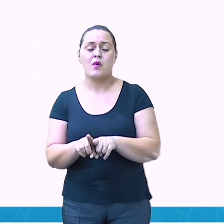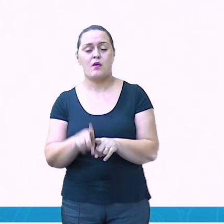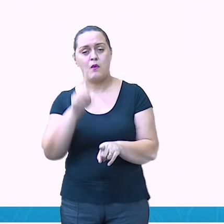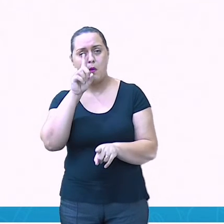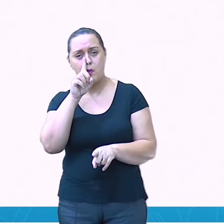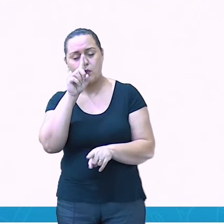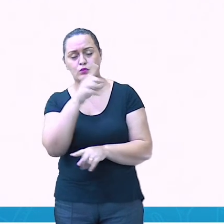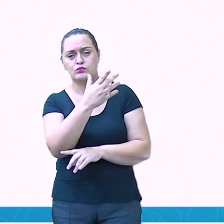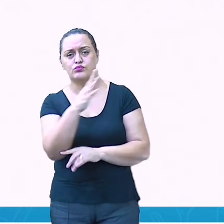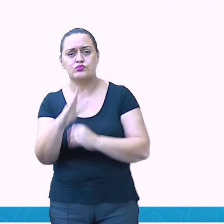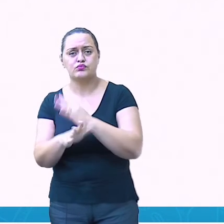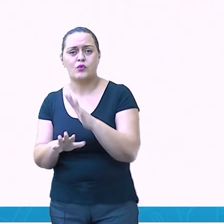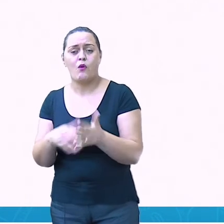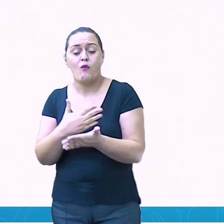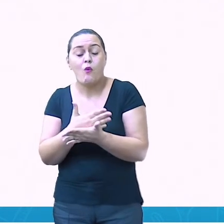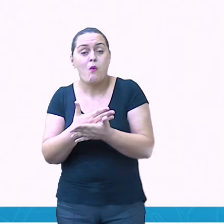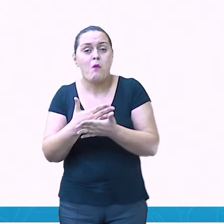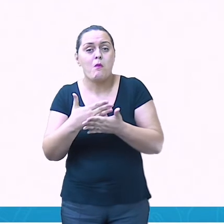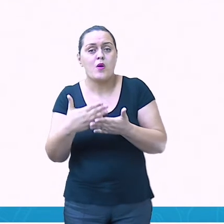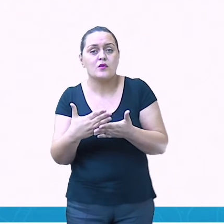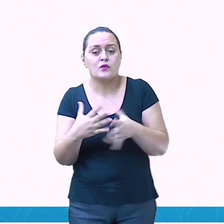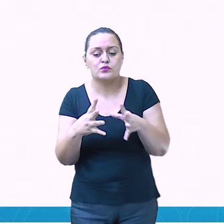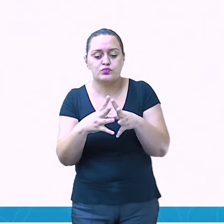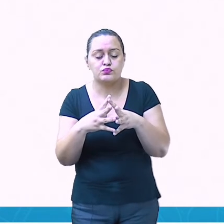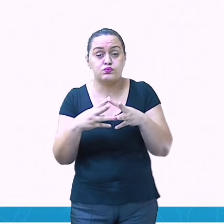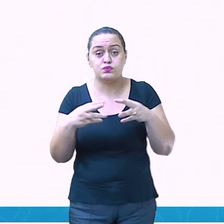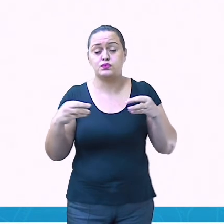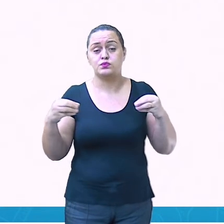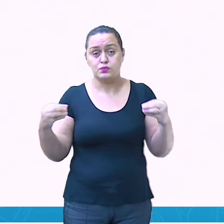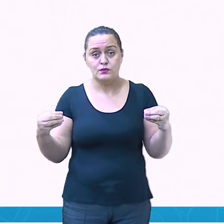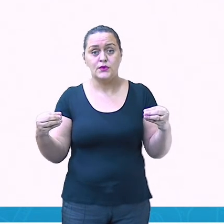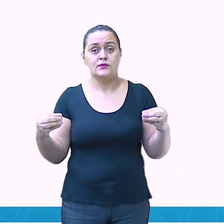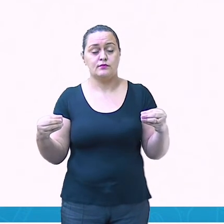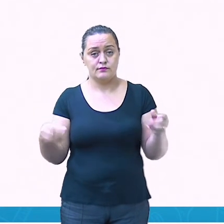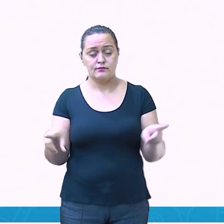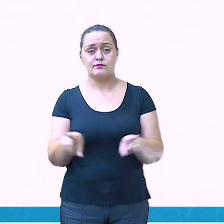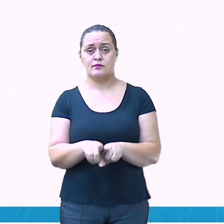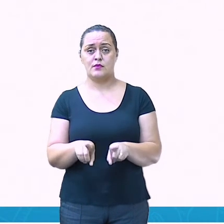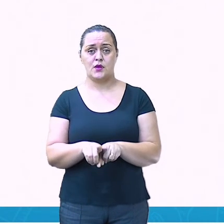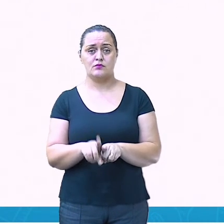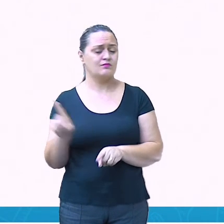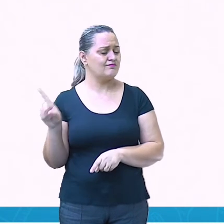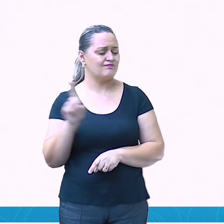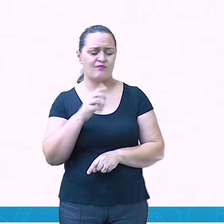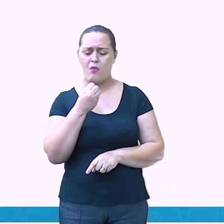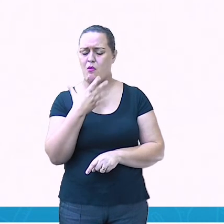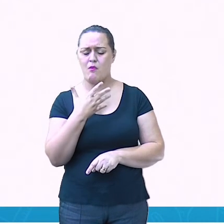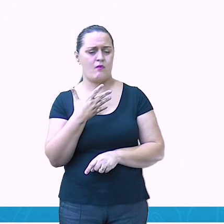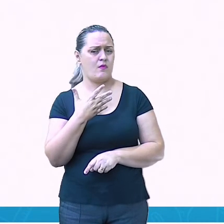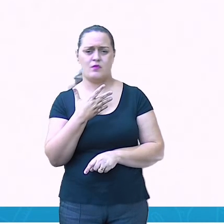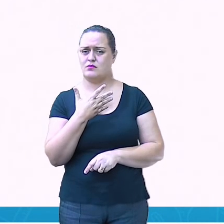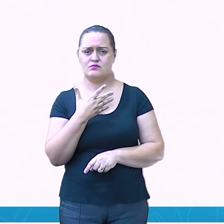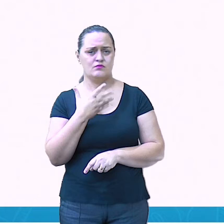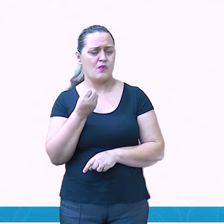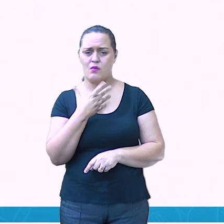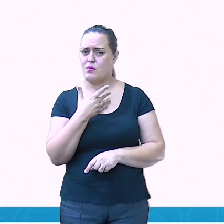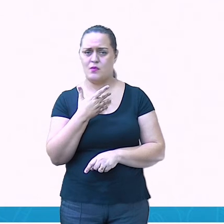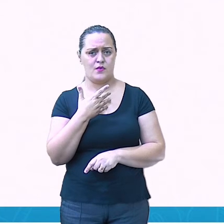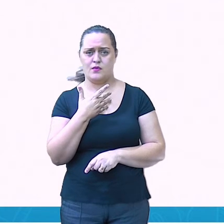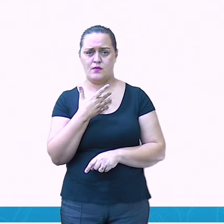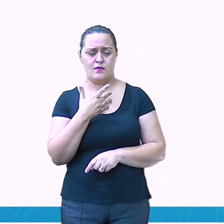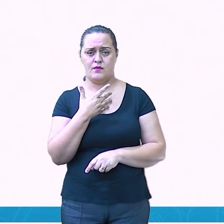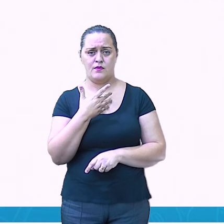vai esgotar, você vai chegar a um ponto final daquilo ali. E isso não é bom. Quando você tira